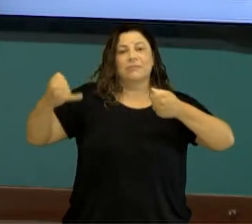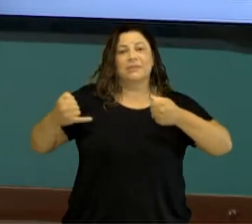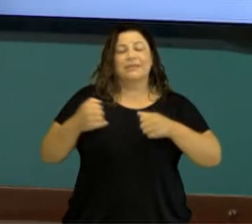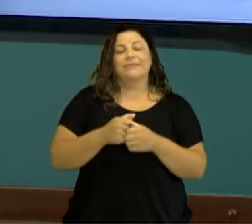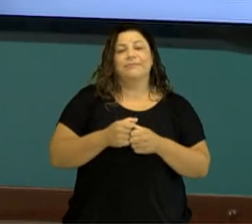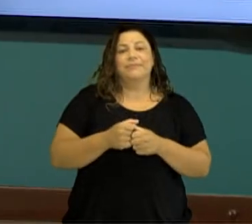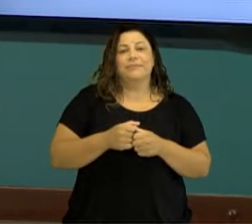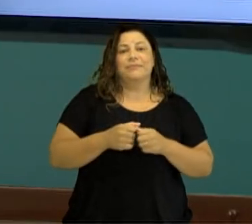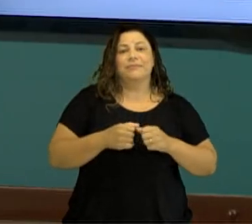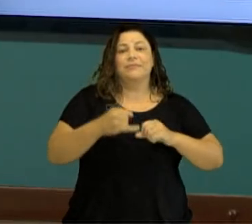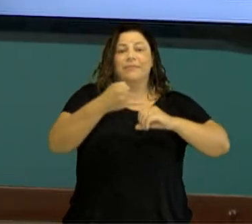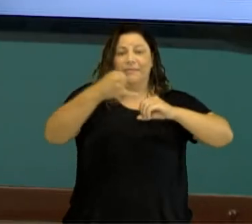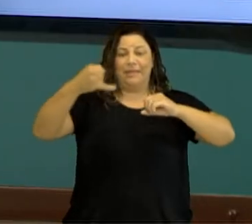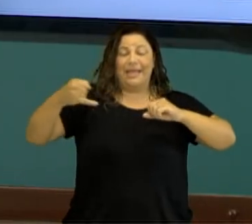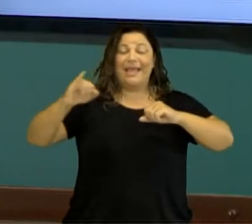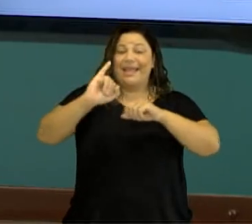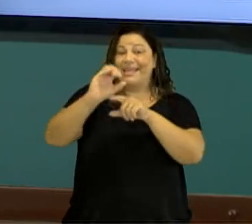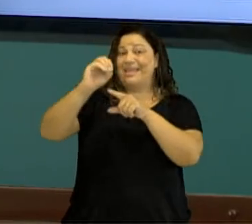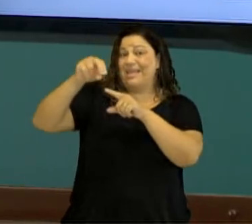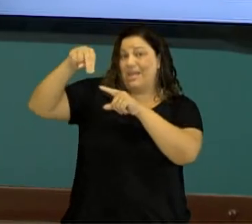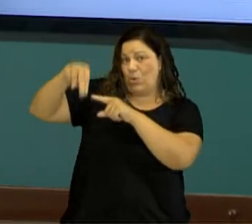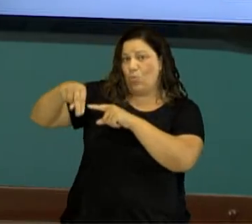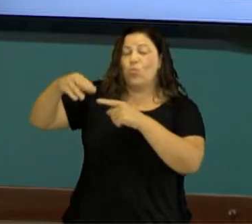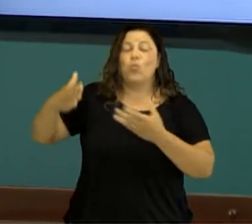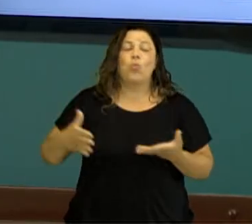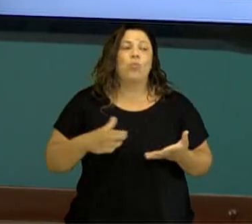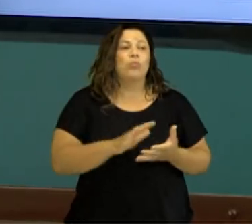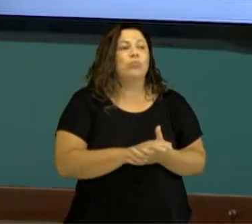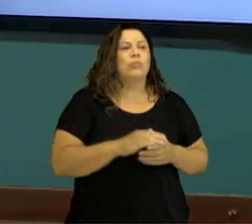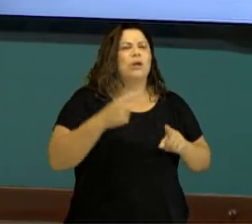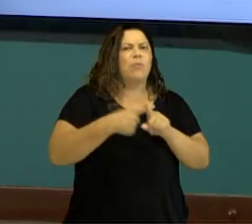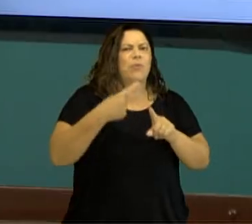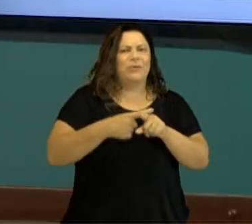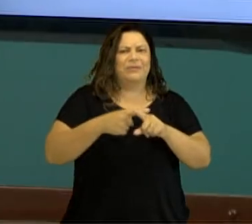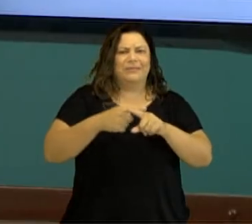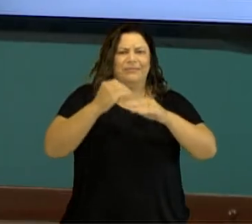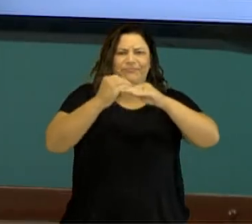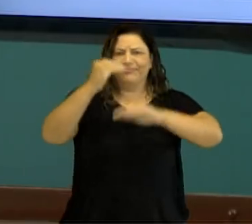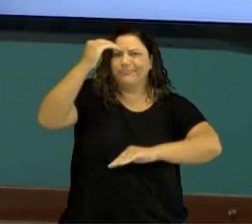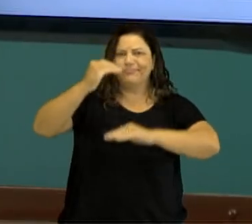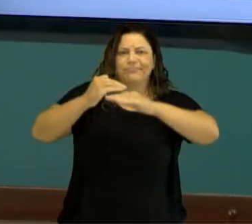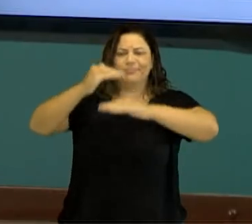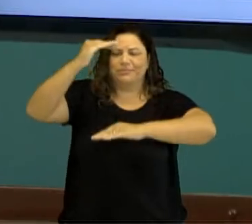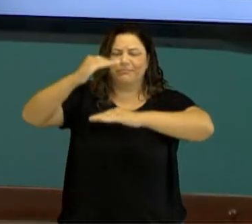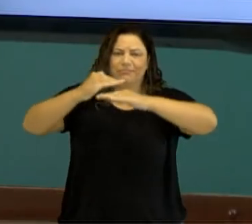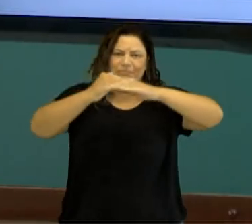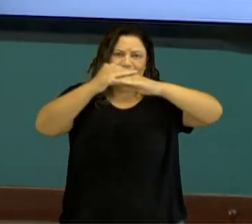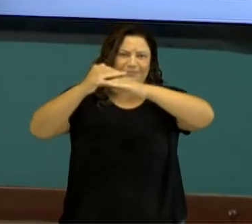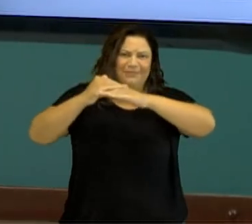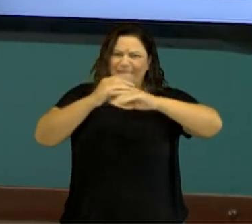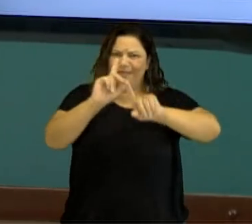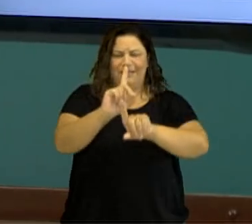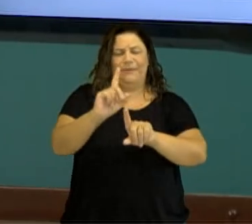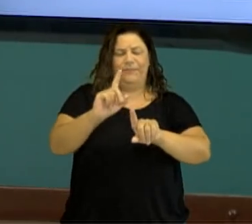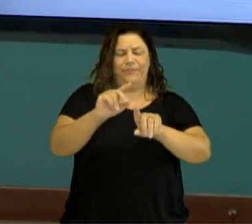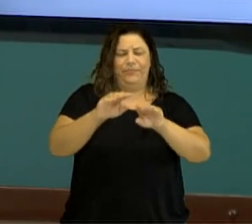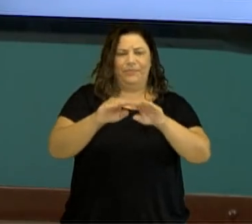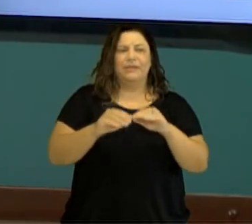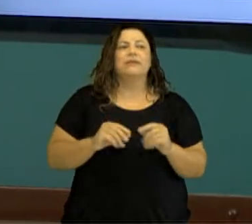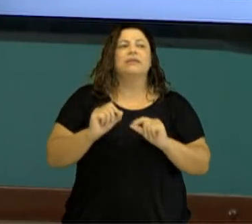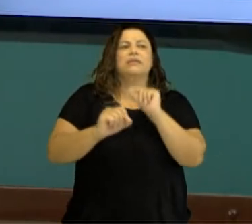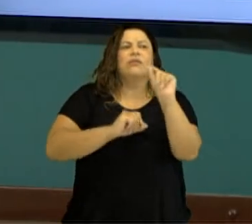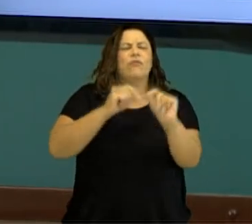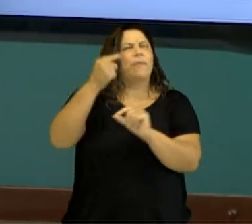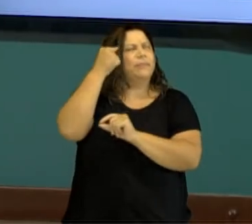Íon. Esse íon aqui é porque está em desequilíbrio. Aí eu vou pensar, a carga